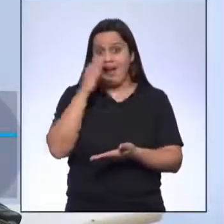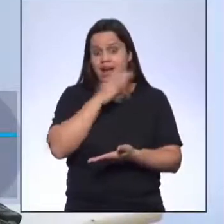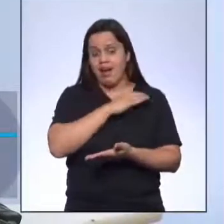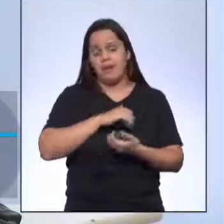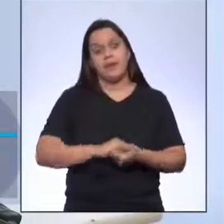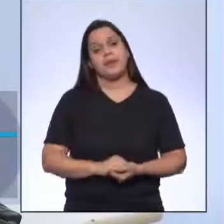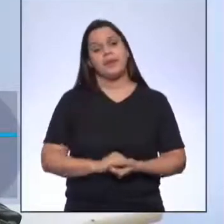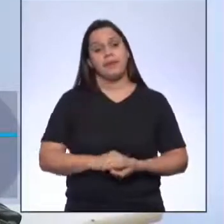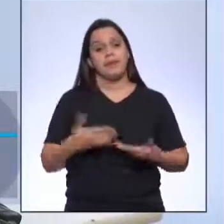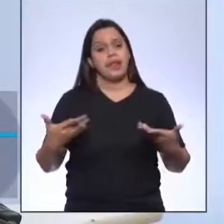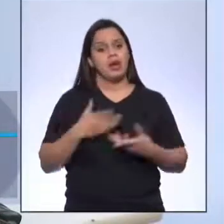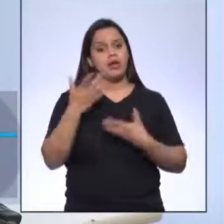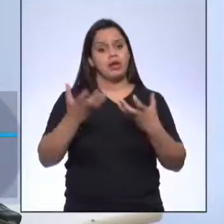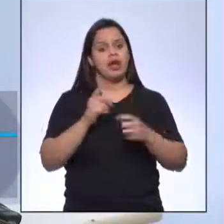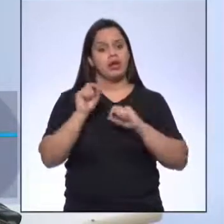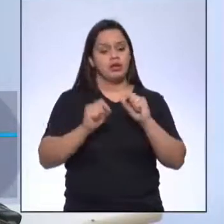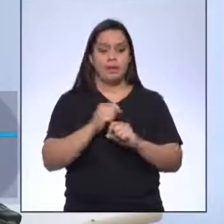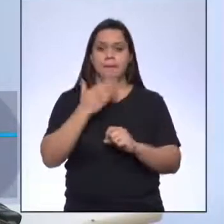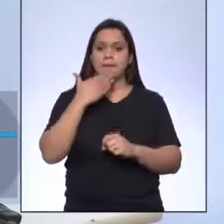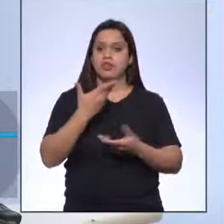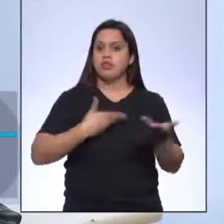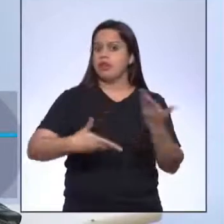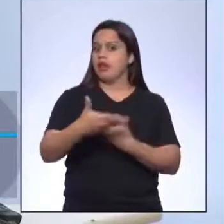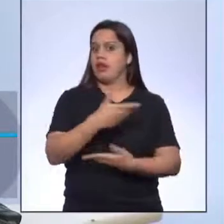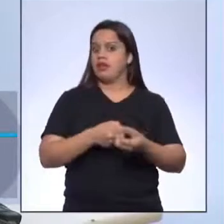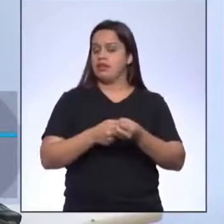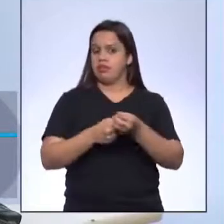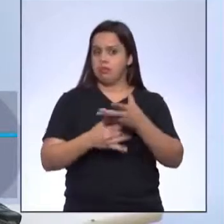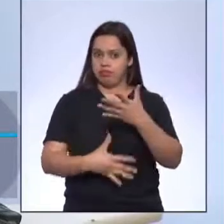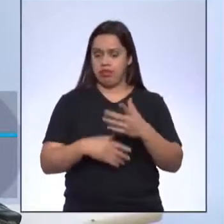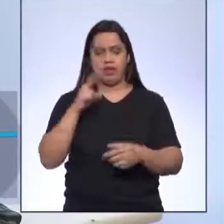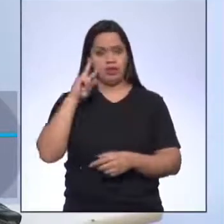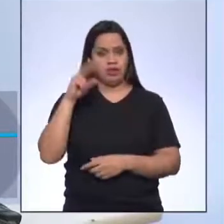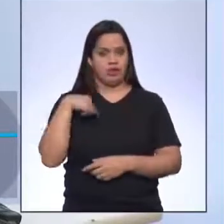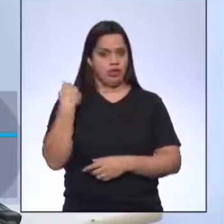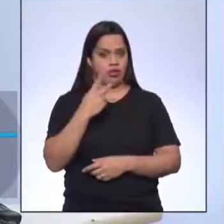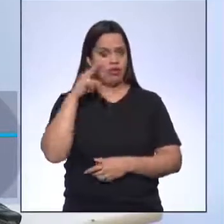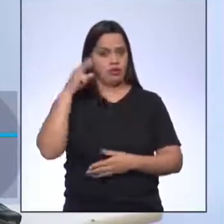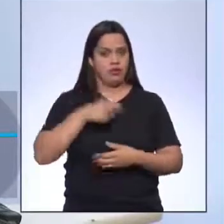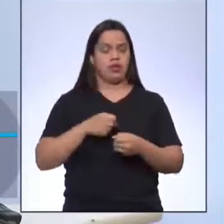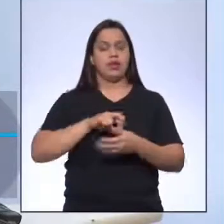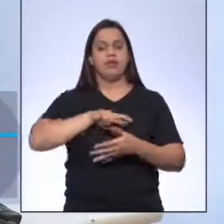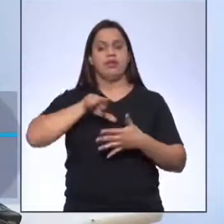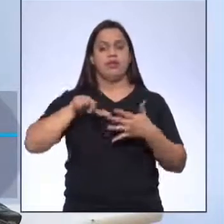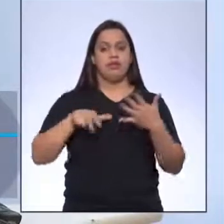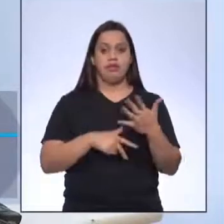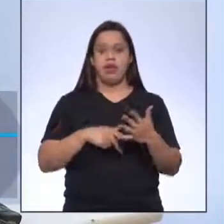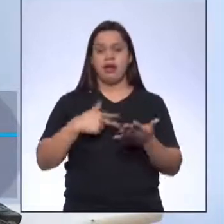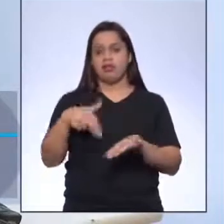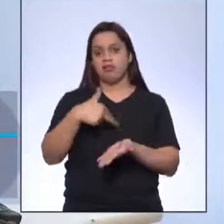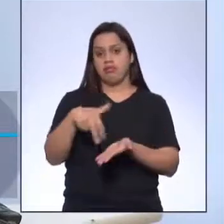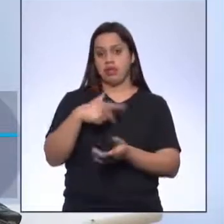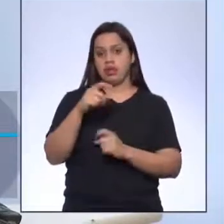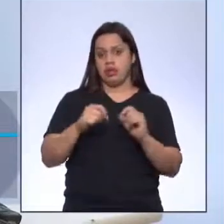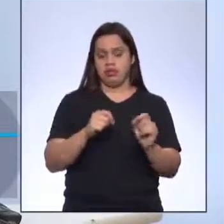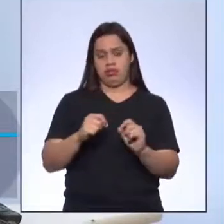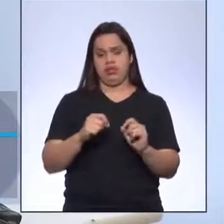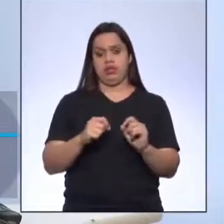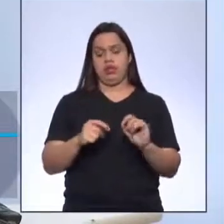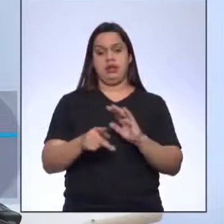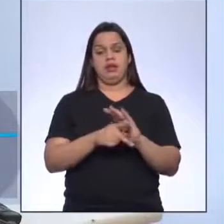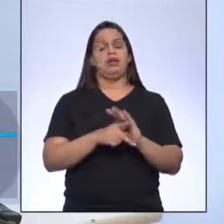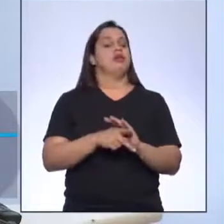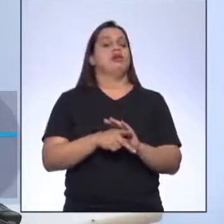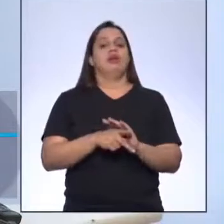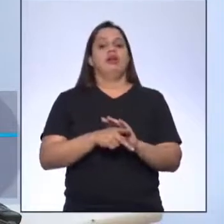queria pedir uma interação pelo chat. A gente viu várias danças, vários estilos, africano,